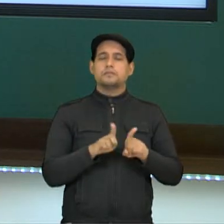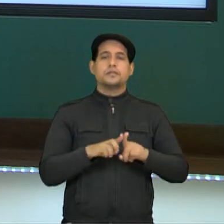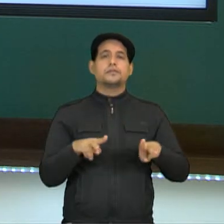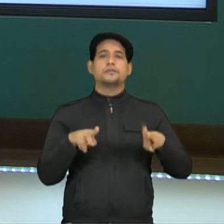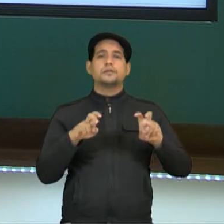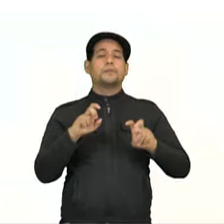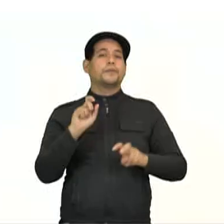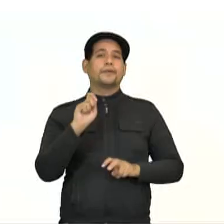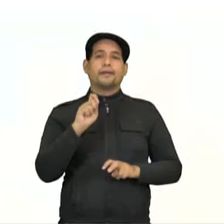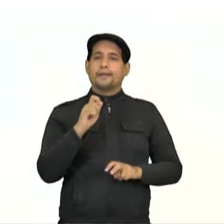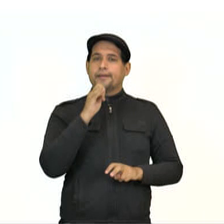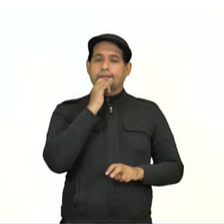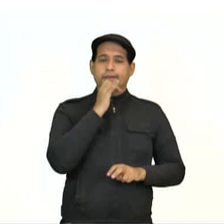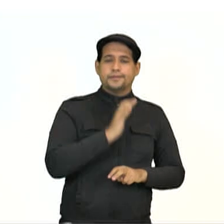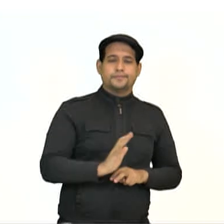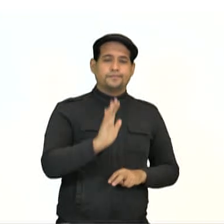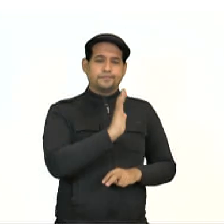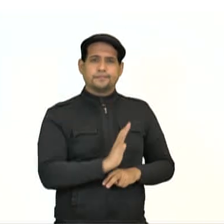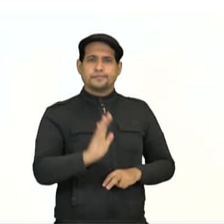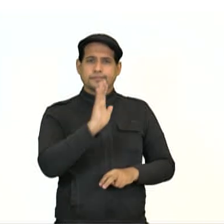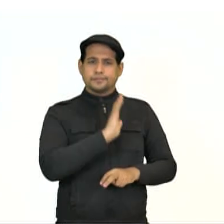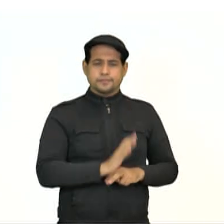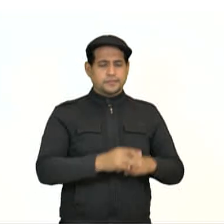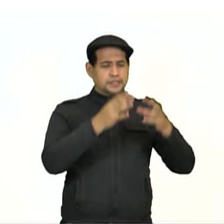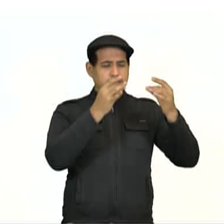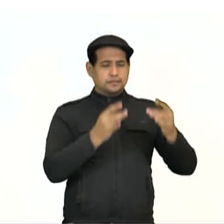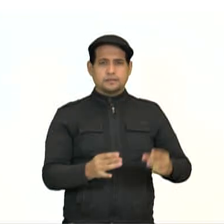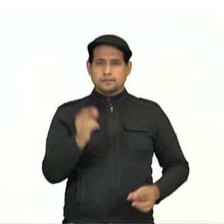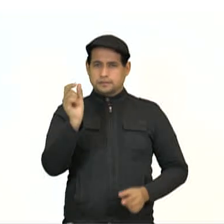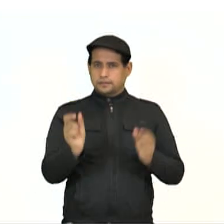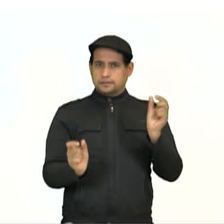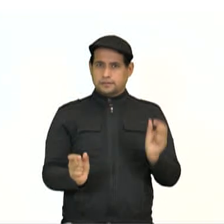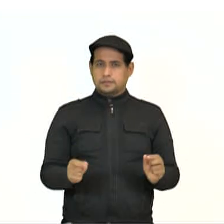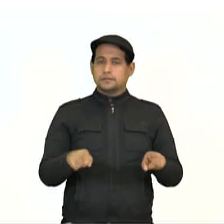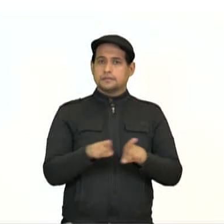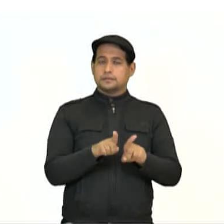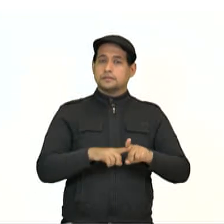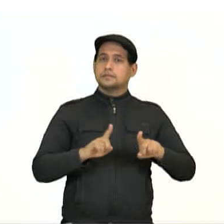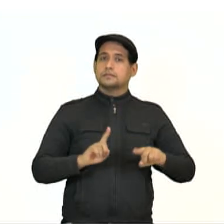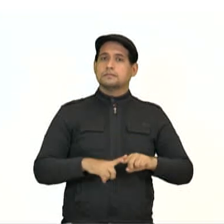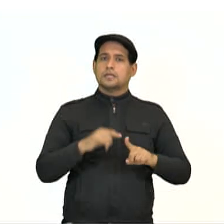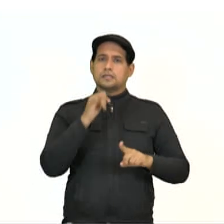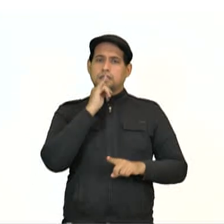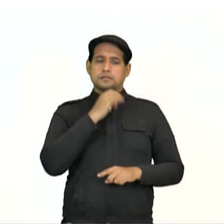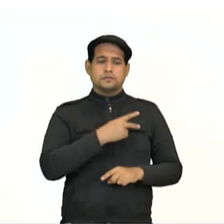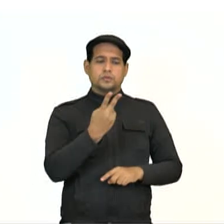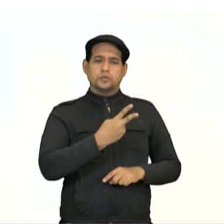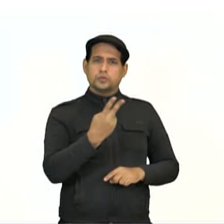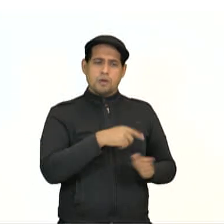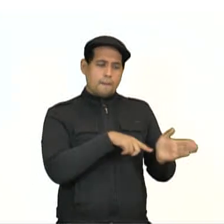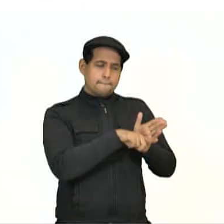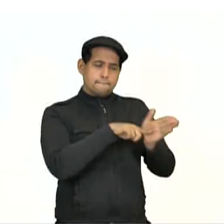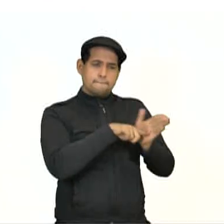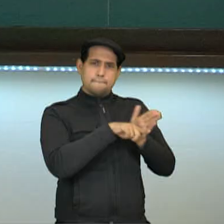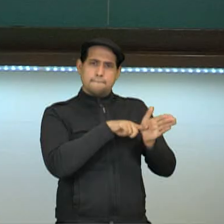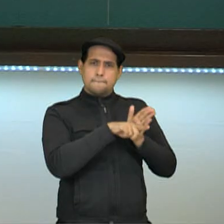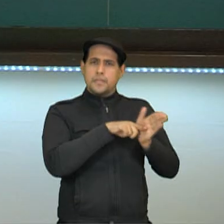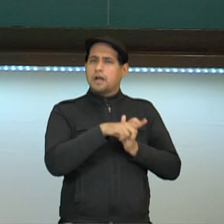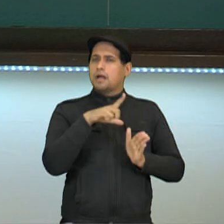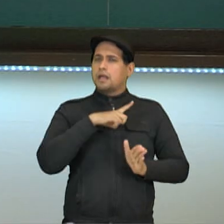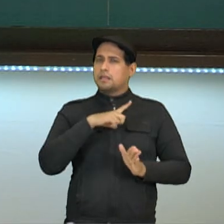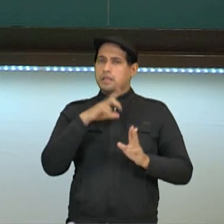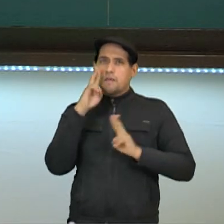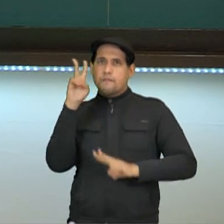a influência do meio na determinação das características. Então aqui esses dois pesquisadores, eles têm essa